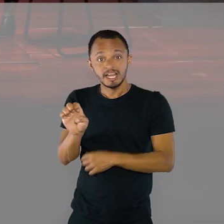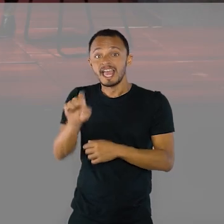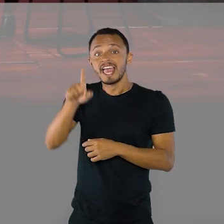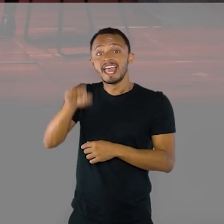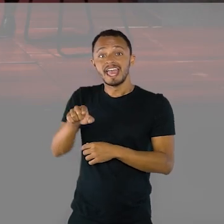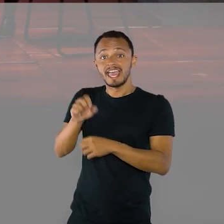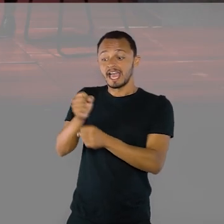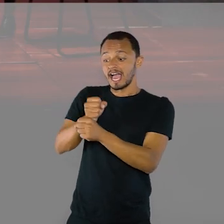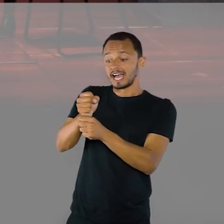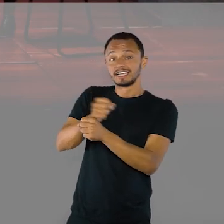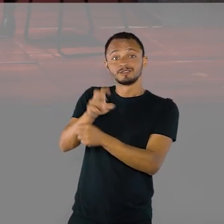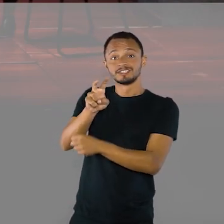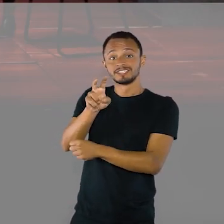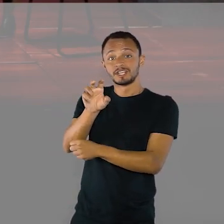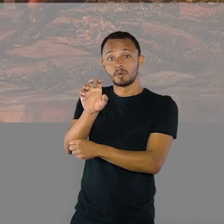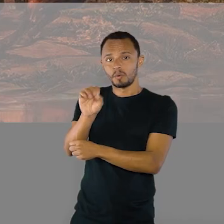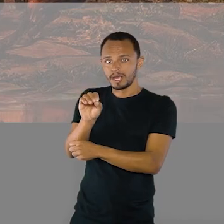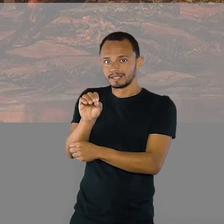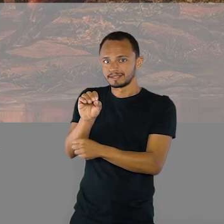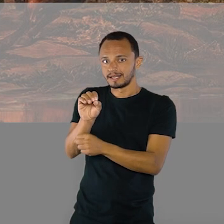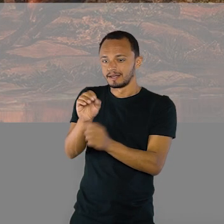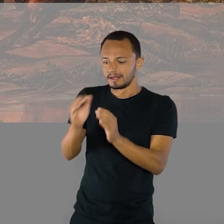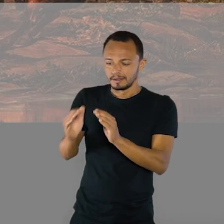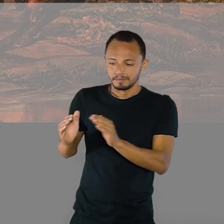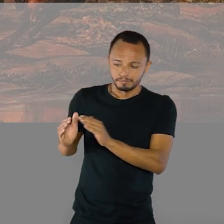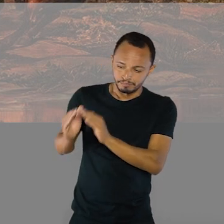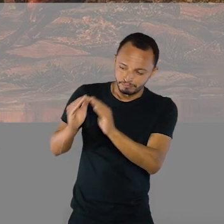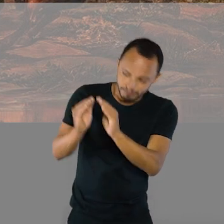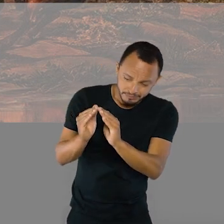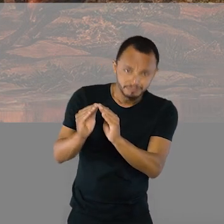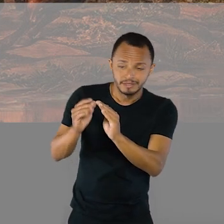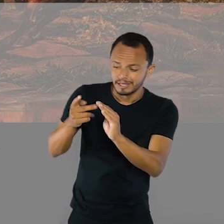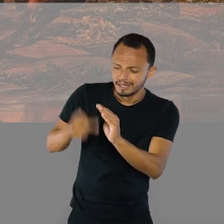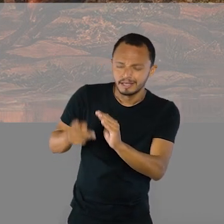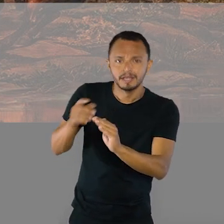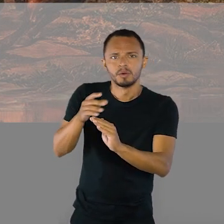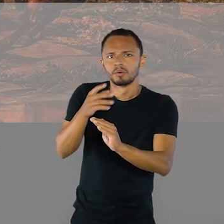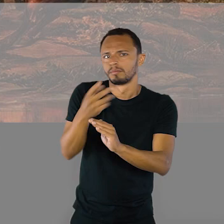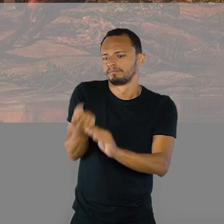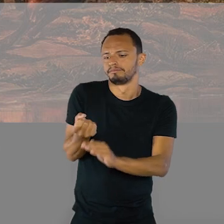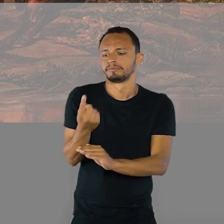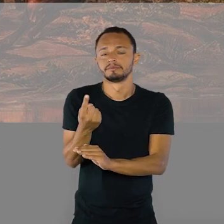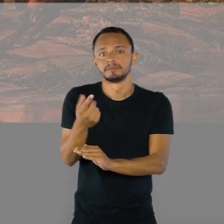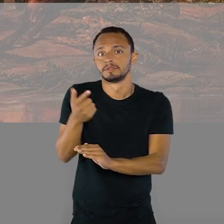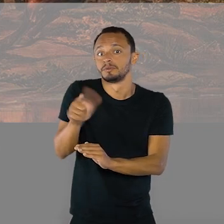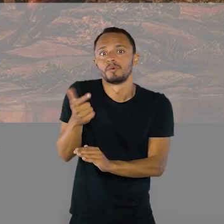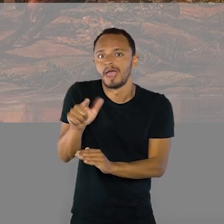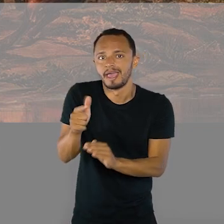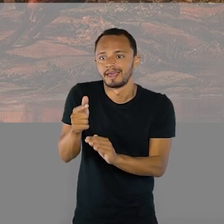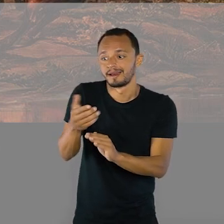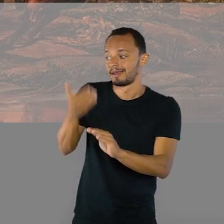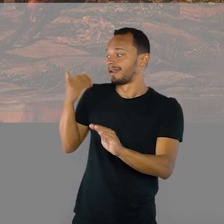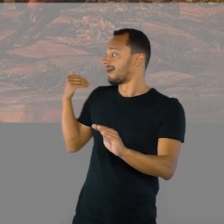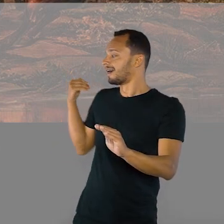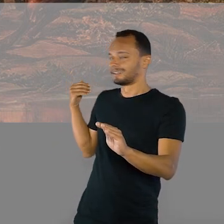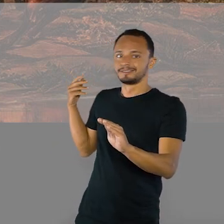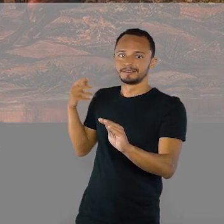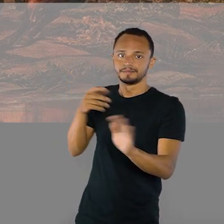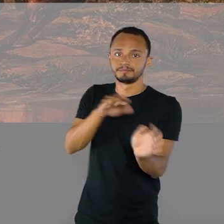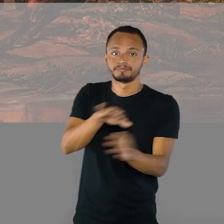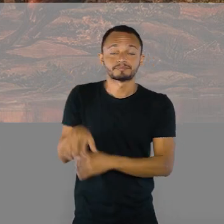imaginava a Casa de Bandeirante, ele tratou de colocar. Que mais? As roupas da guarda foram criadas